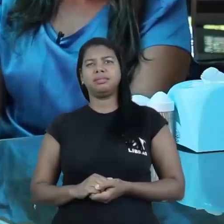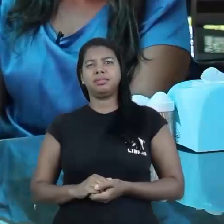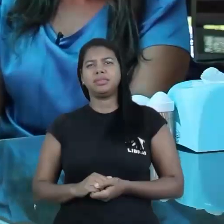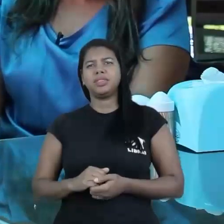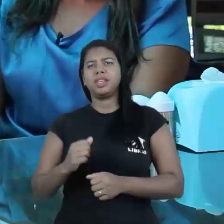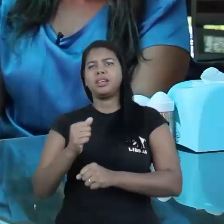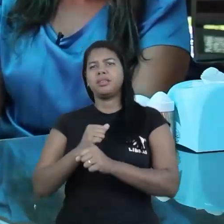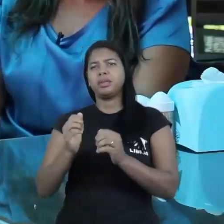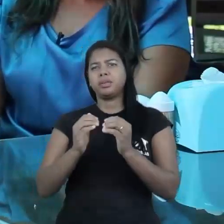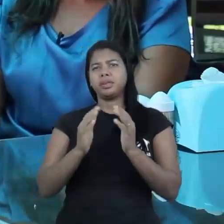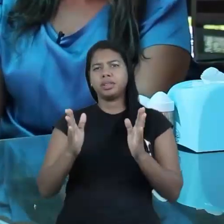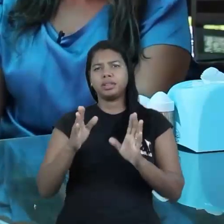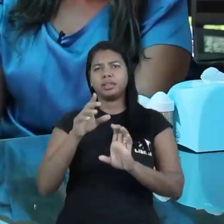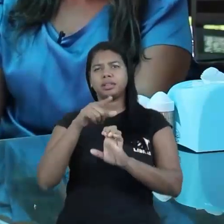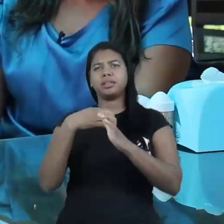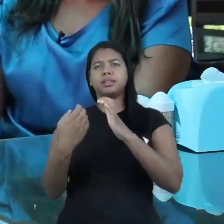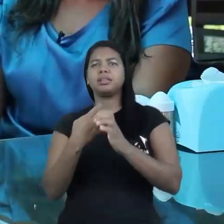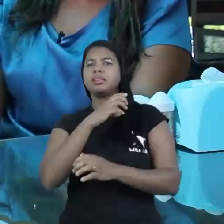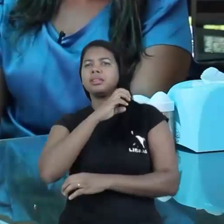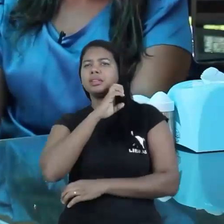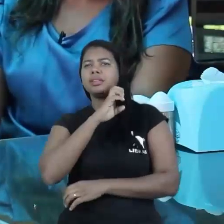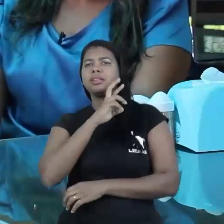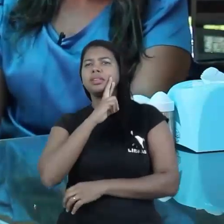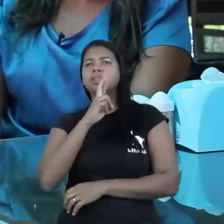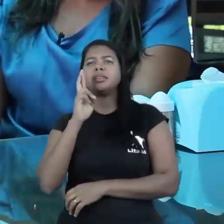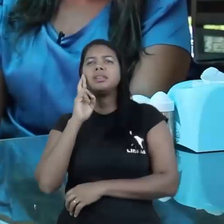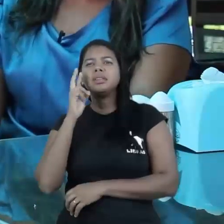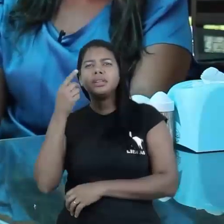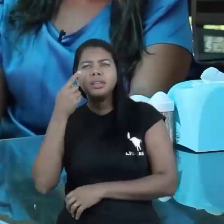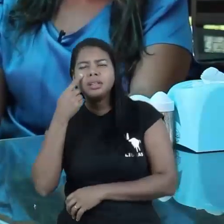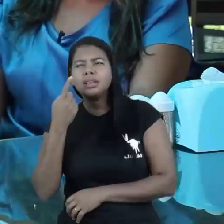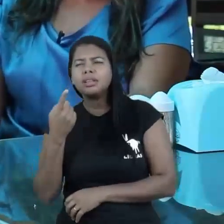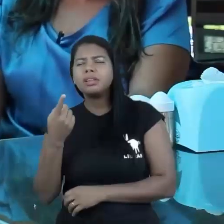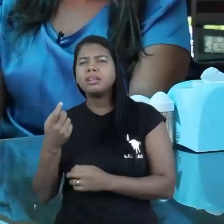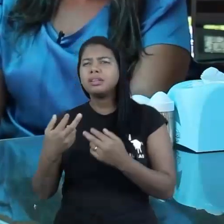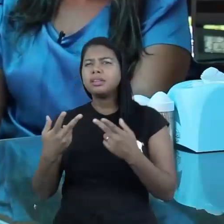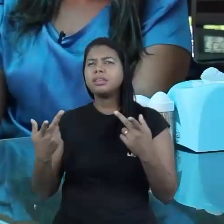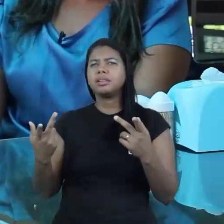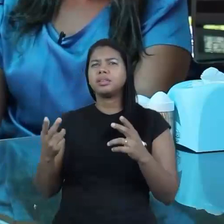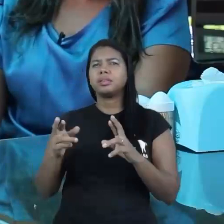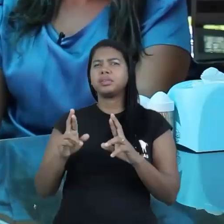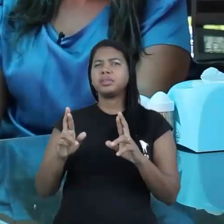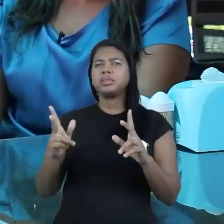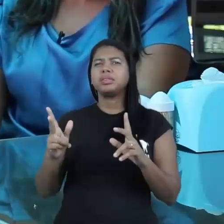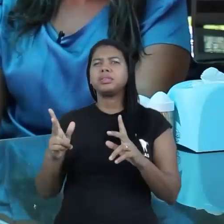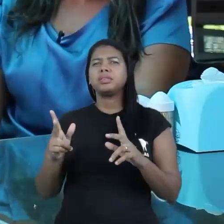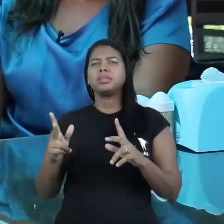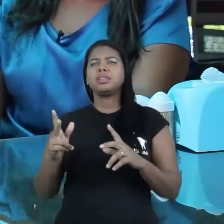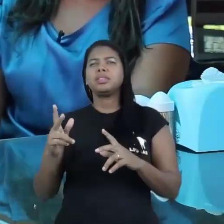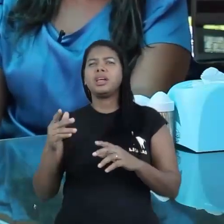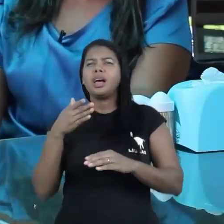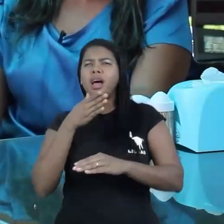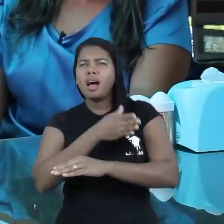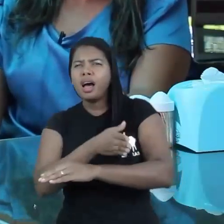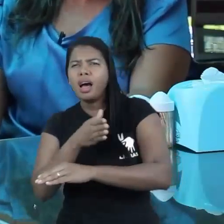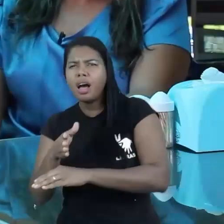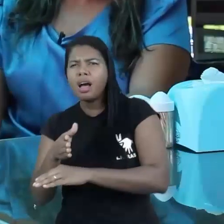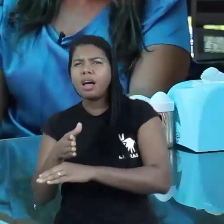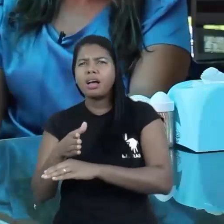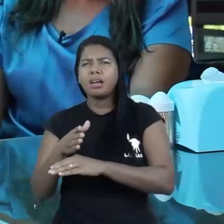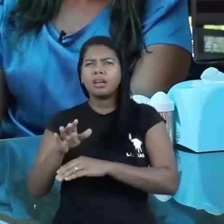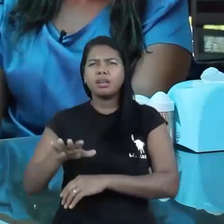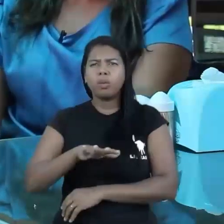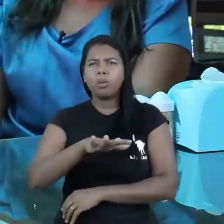aqui, eu procurei me especializar mais, porque eu via outros comércios do mesmo segmento cheios, eu via a movimentação, eu via a galera, o